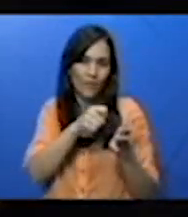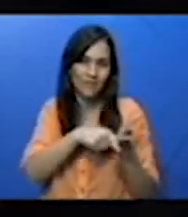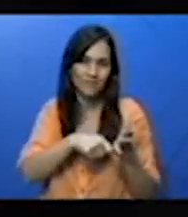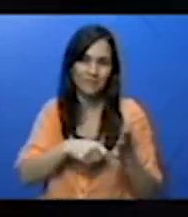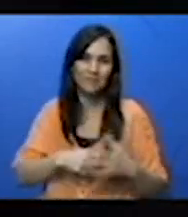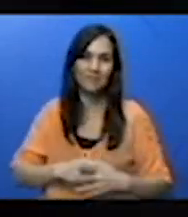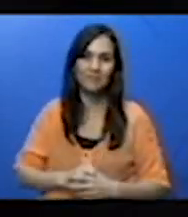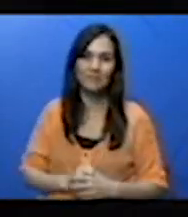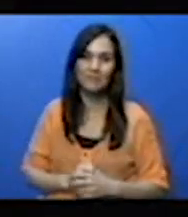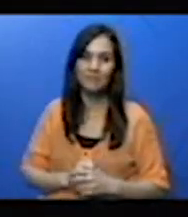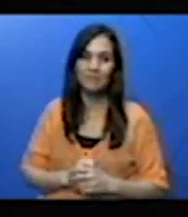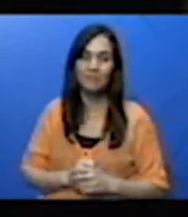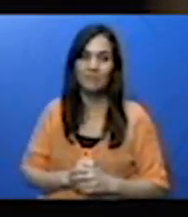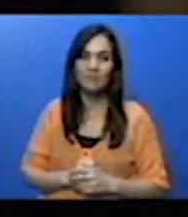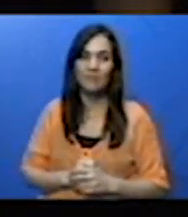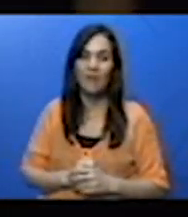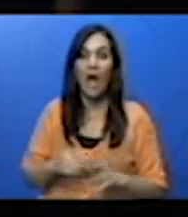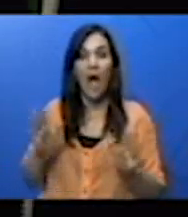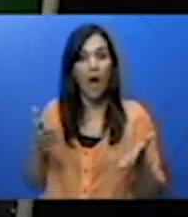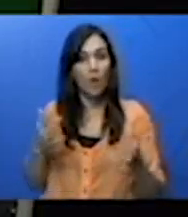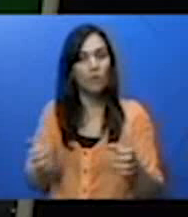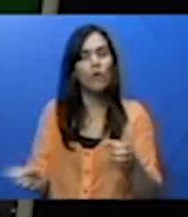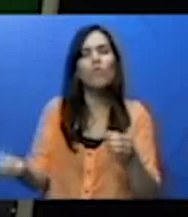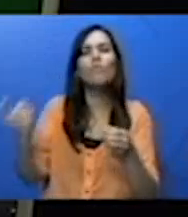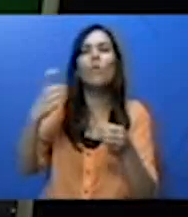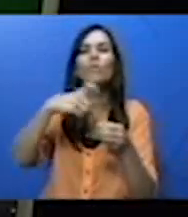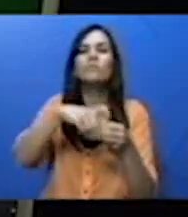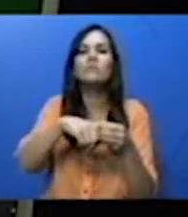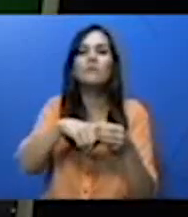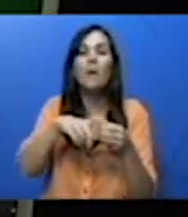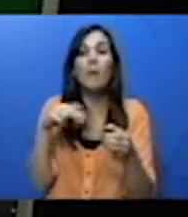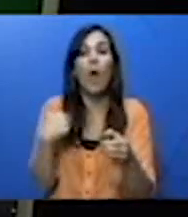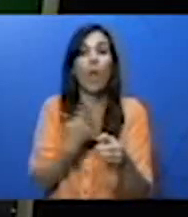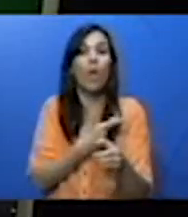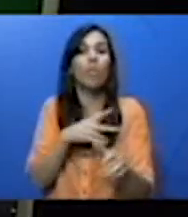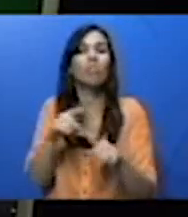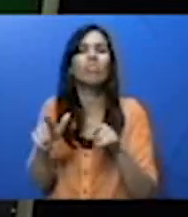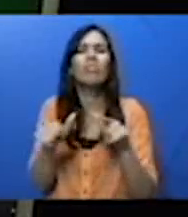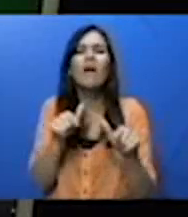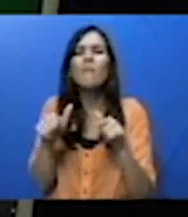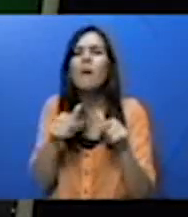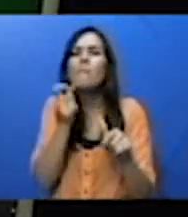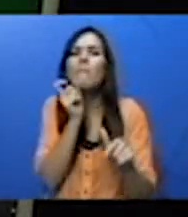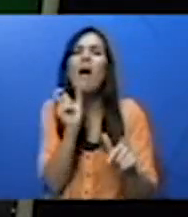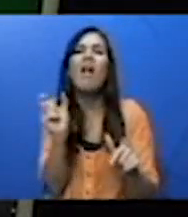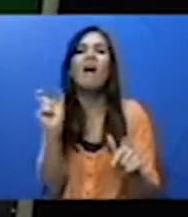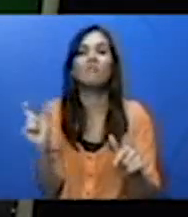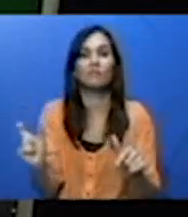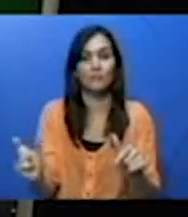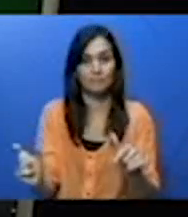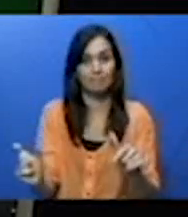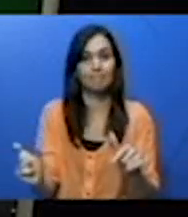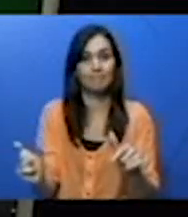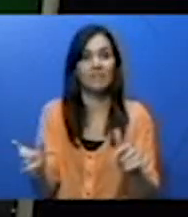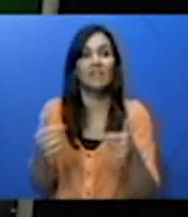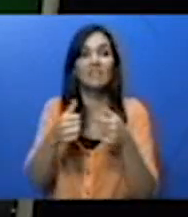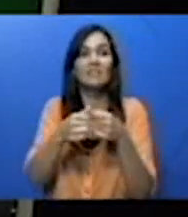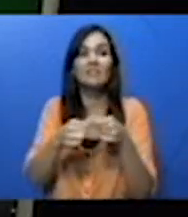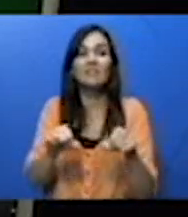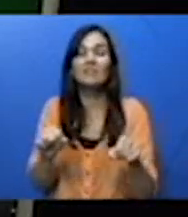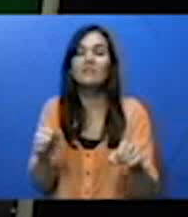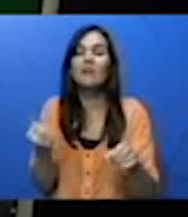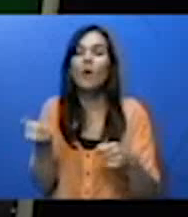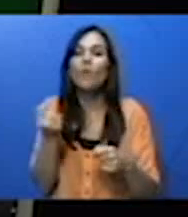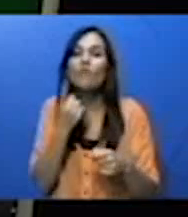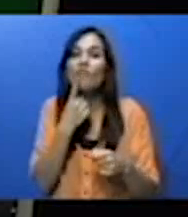crianças, eu vou voltar aqui para nós trabalharmos algumas palavras que estão em vermelho, que